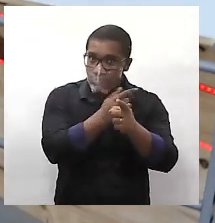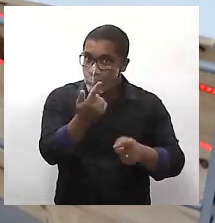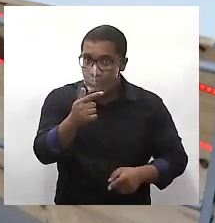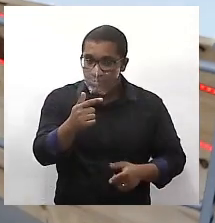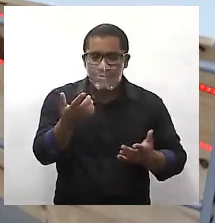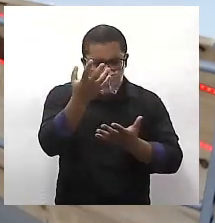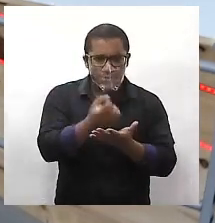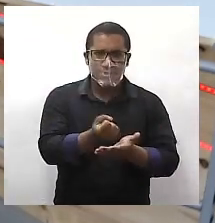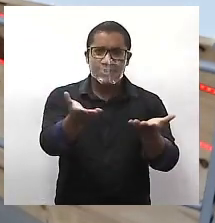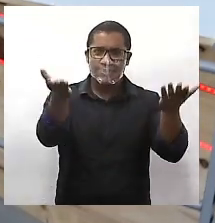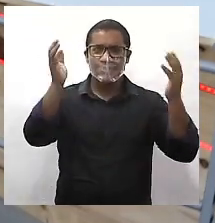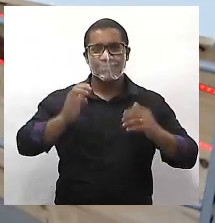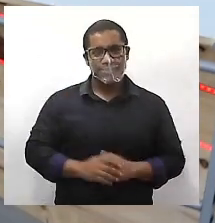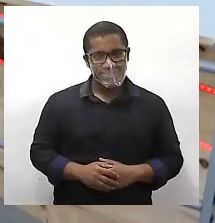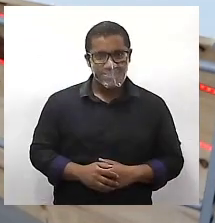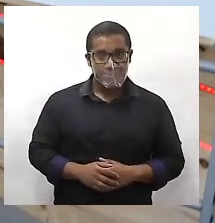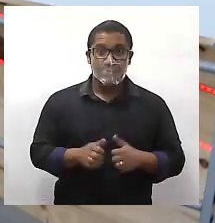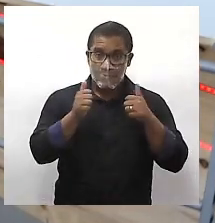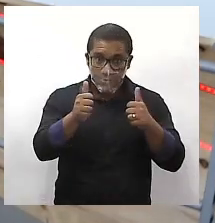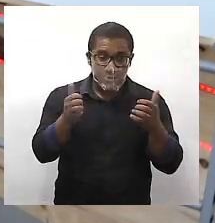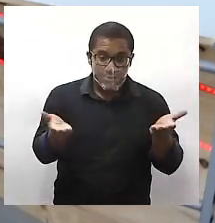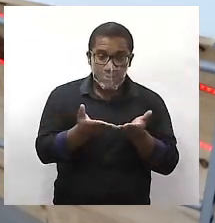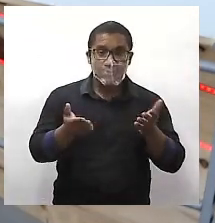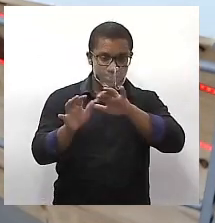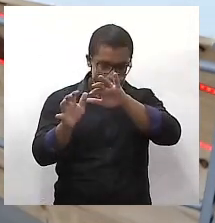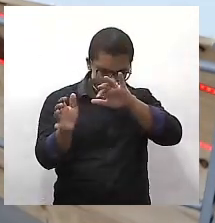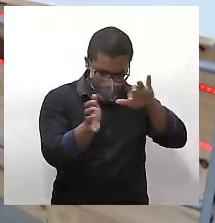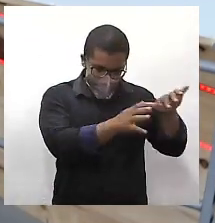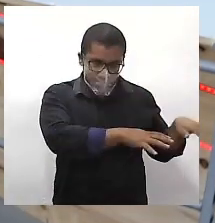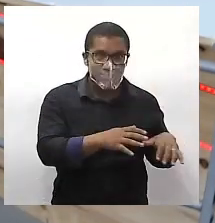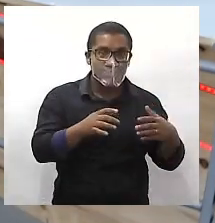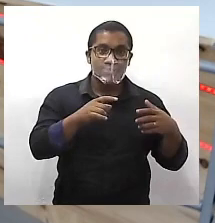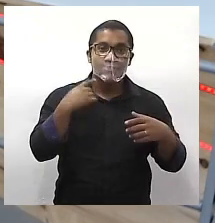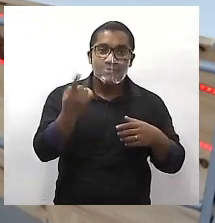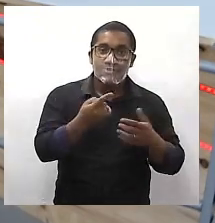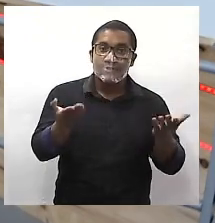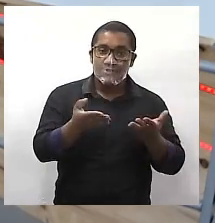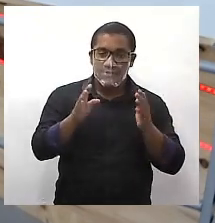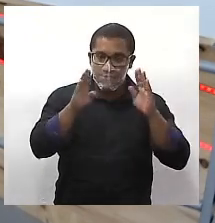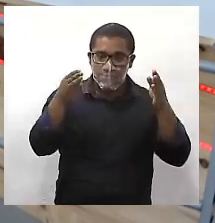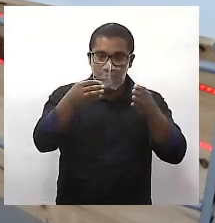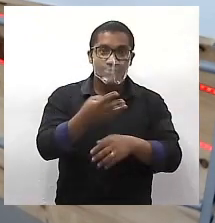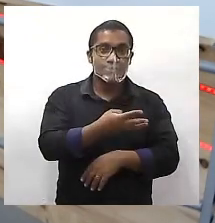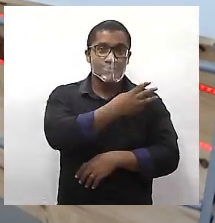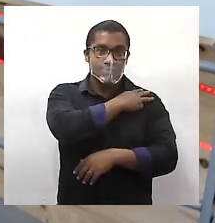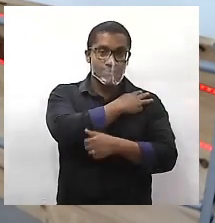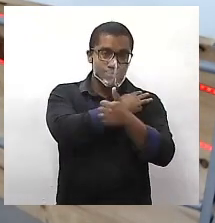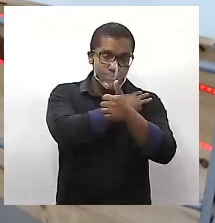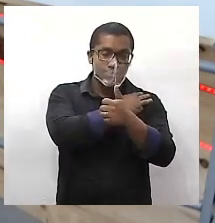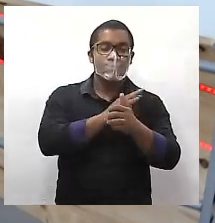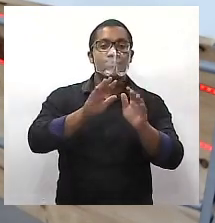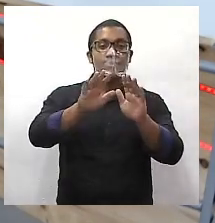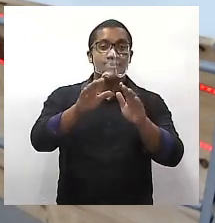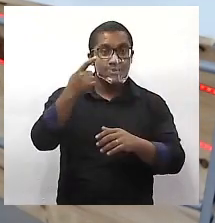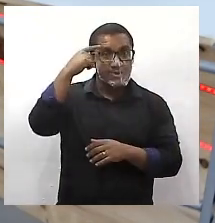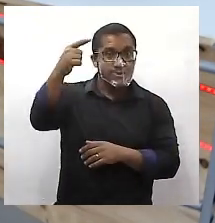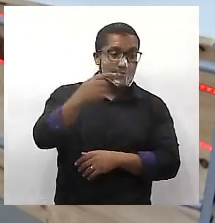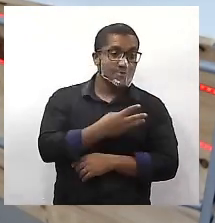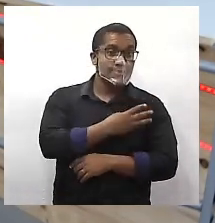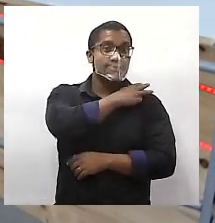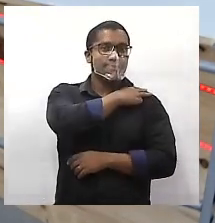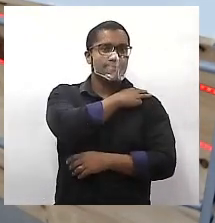Aí, beleza? Deixando aí um pouquinho de lado, vamos começar a trabalhar o terceiro ano, tá? Olha, lembrem que o terceiro ano é